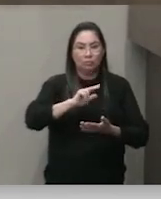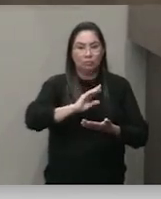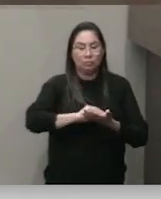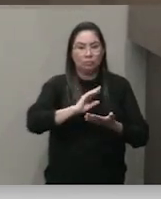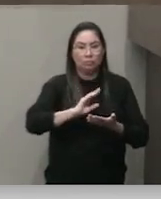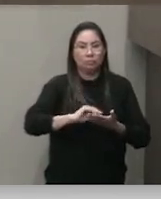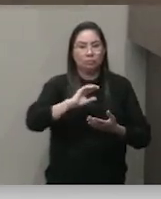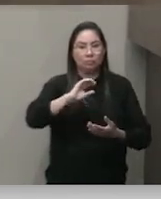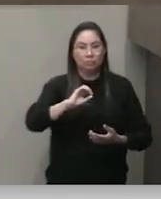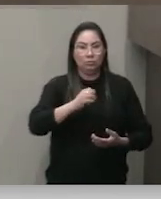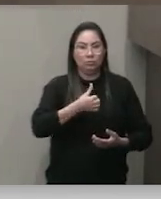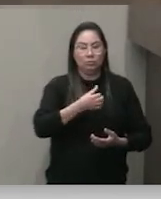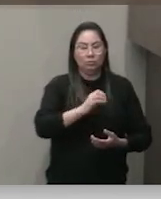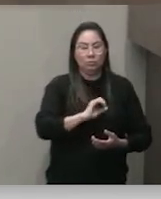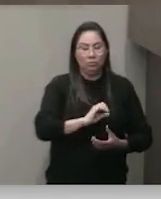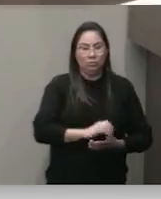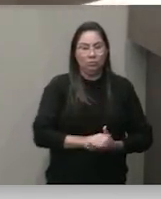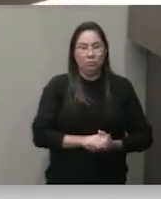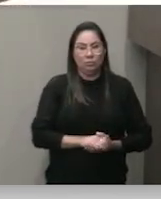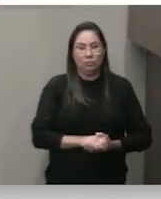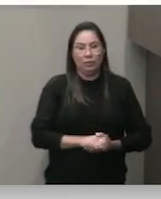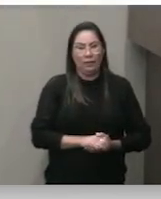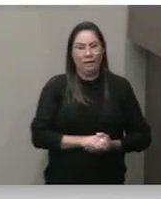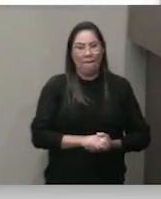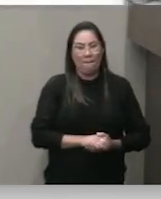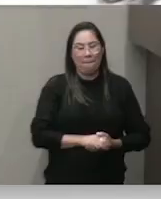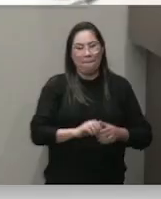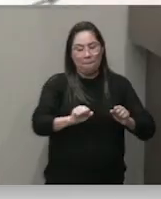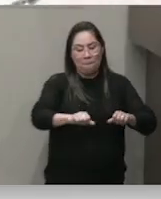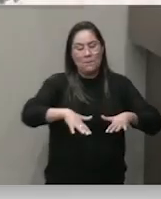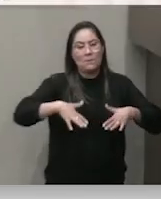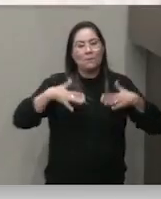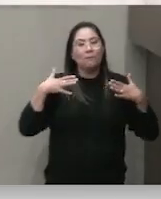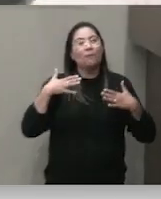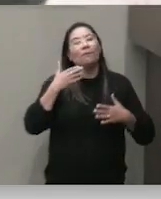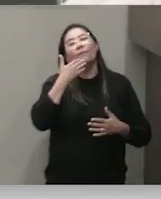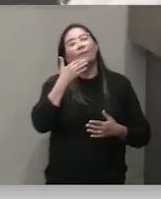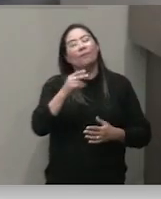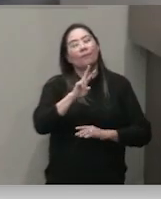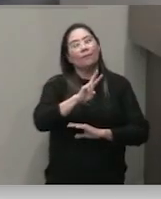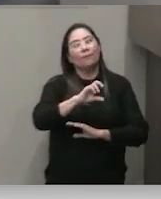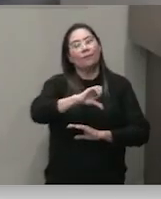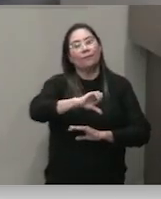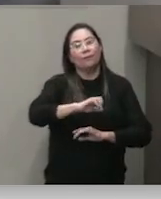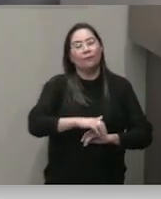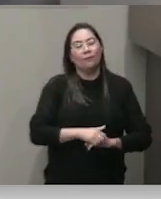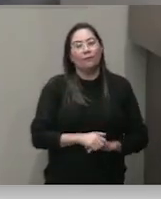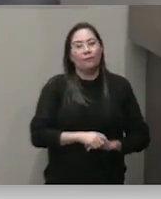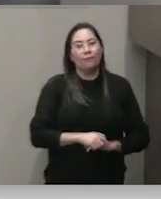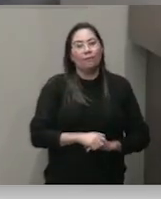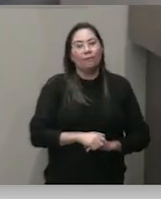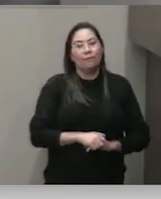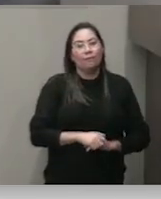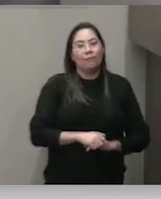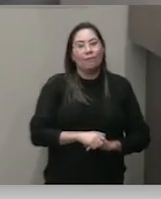número 060. Comunicação ao plenário, proposições, número de 29.